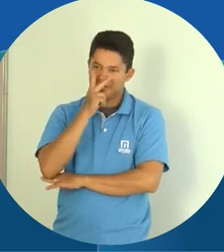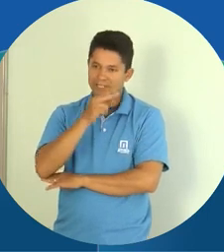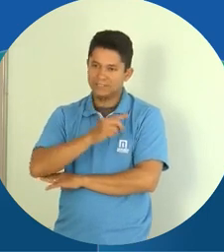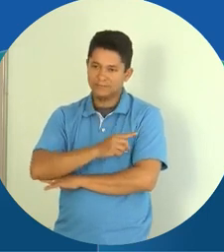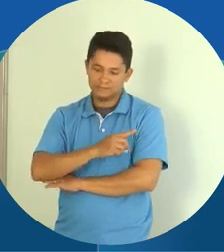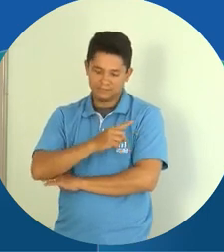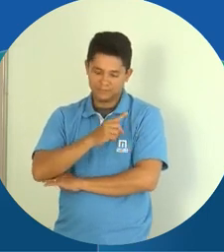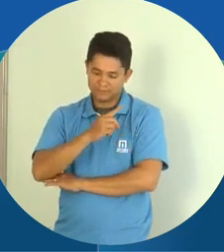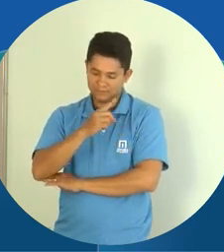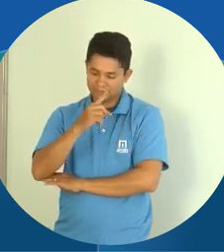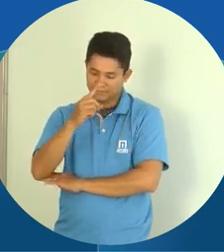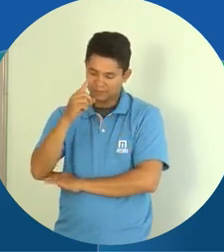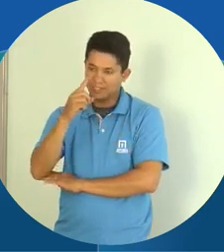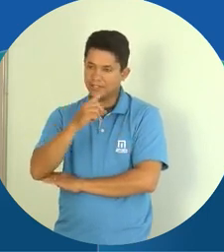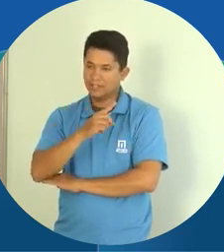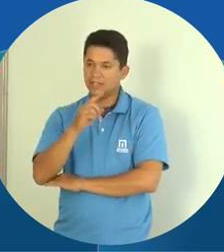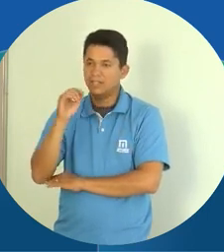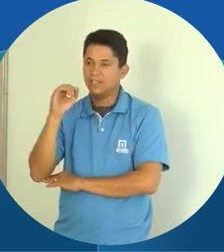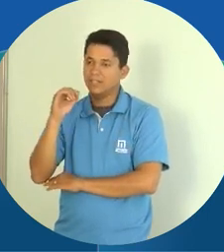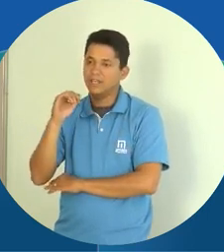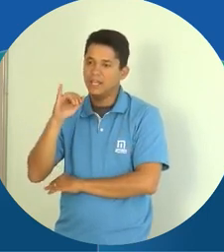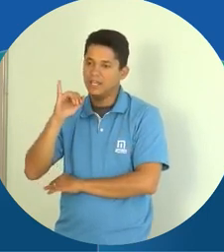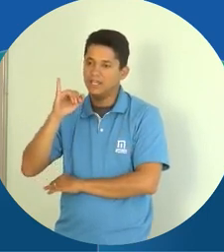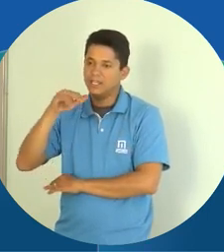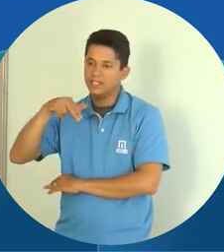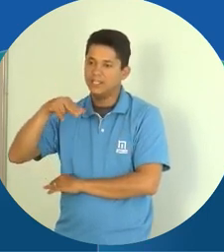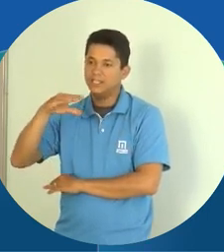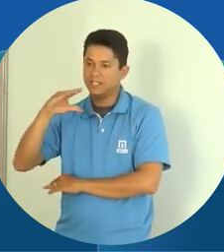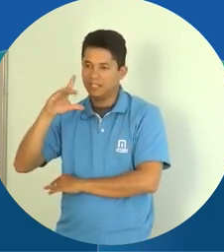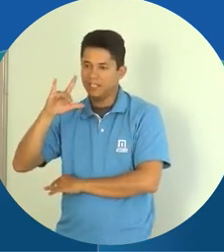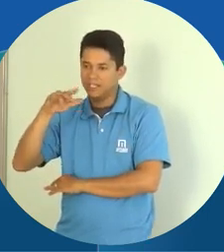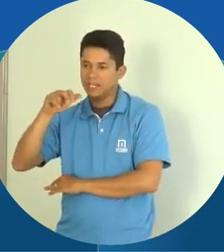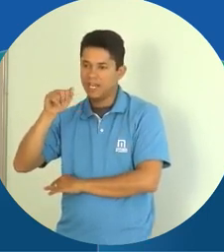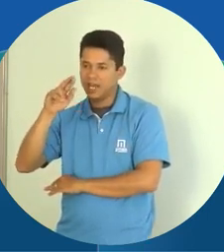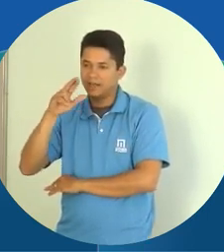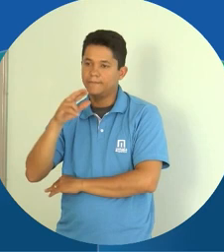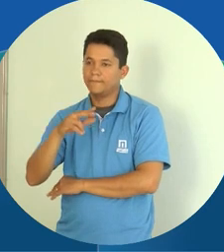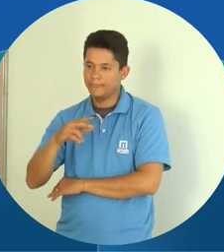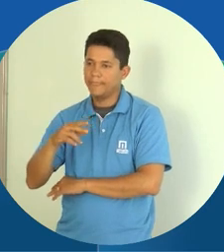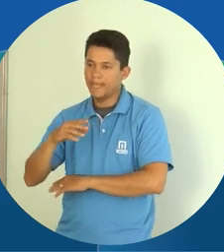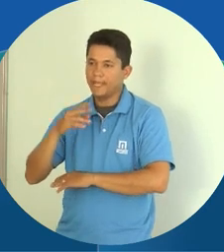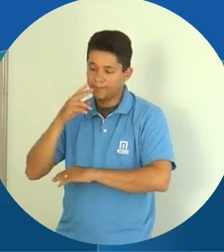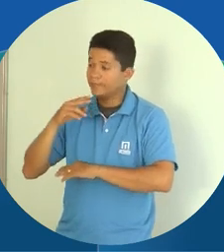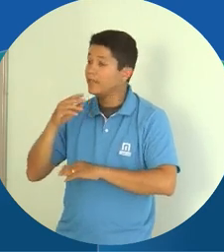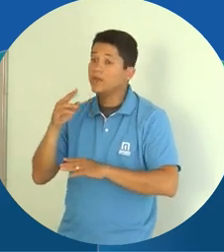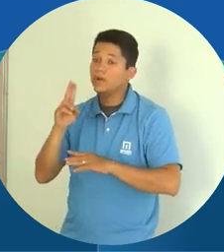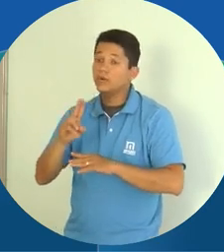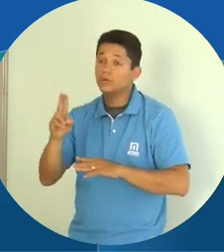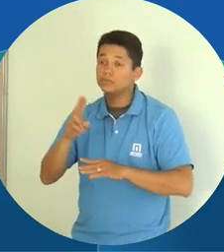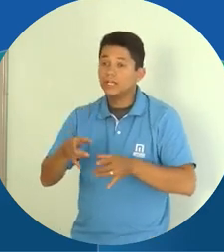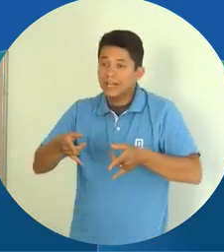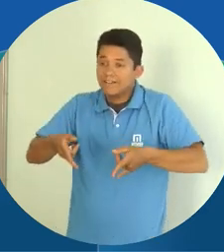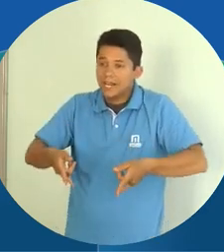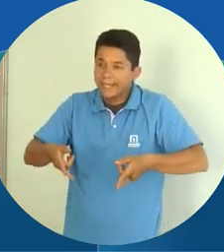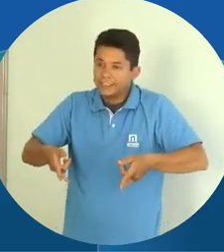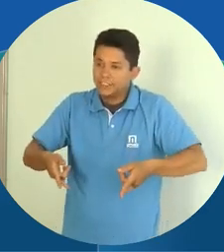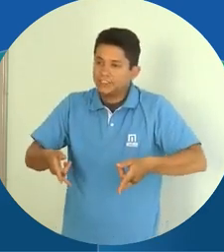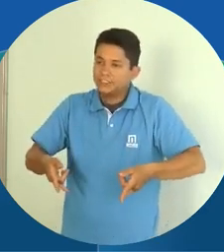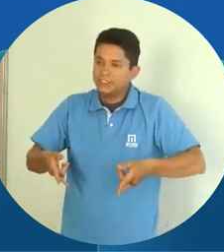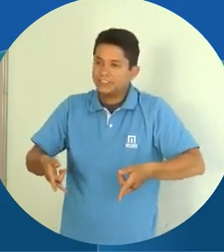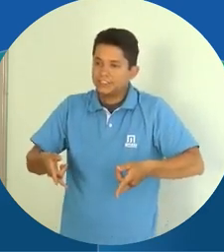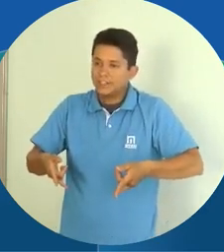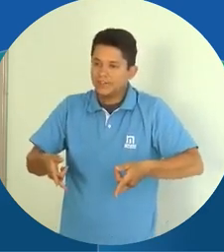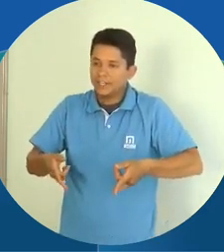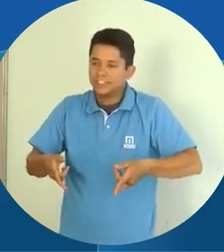né, necessário. Então, a gente usa cavaletes, que é a inclinação de estacas